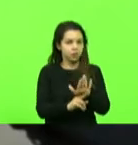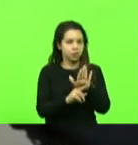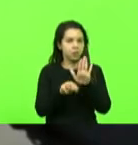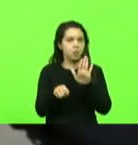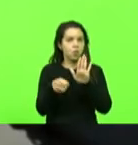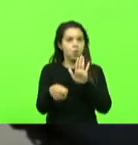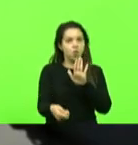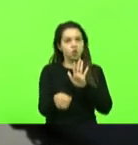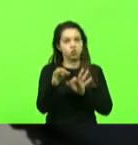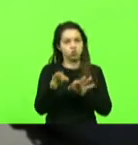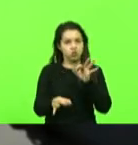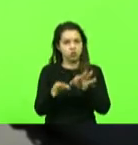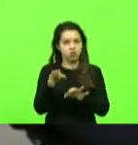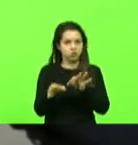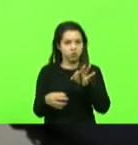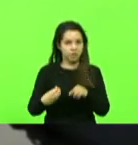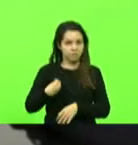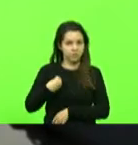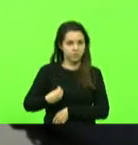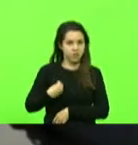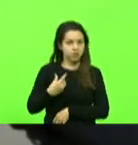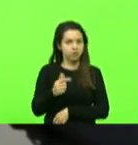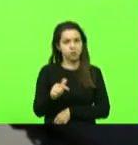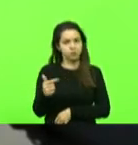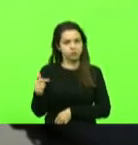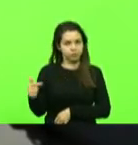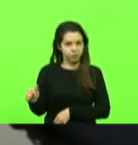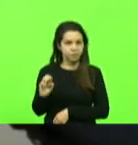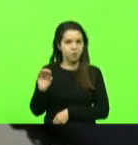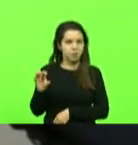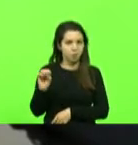Jurídica, que não está mais conosco na sala. Então, assim, para